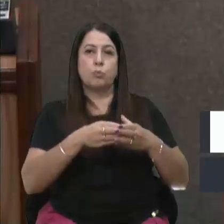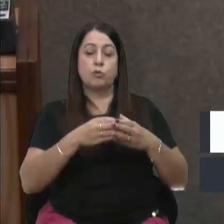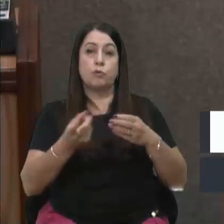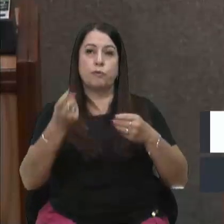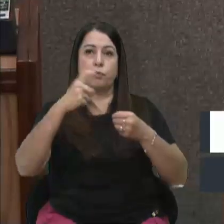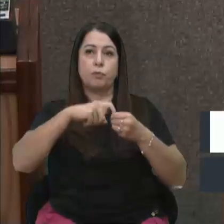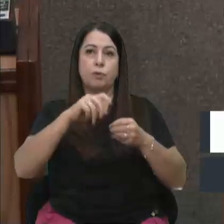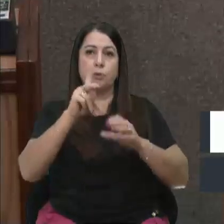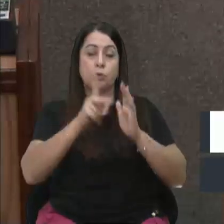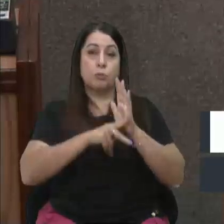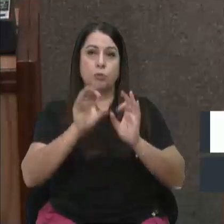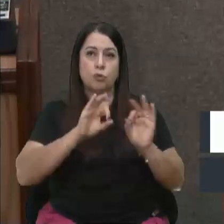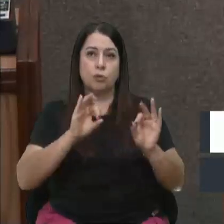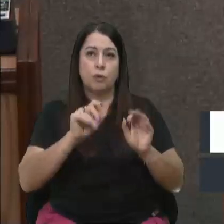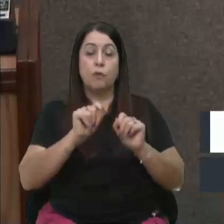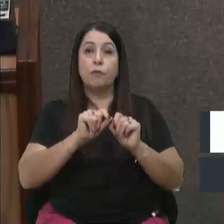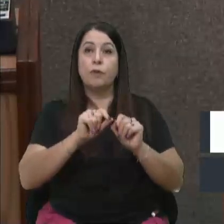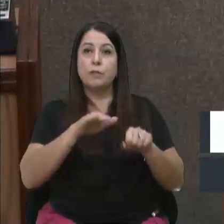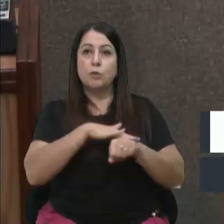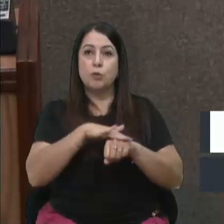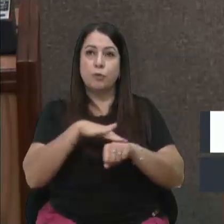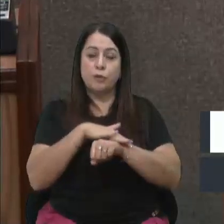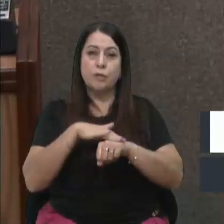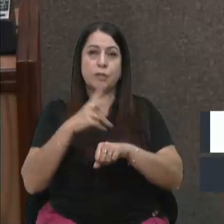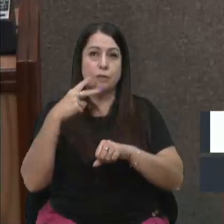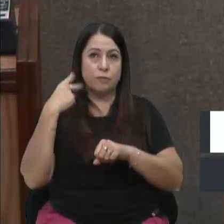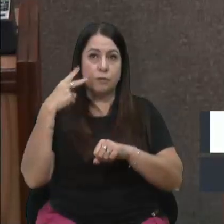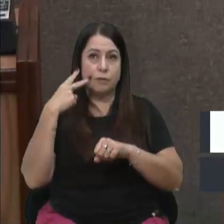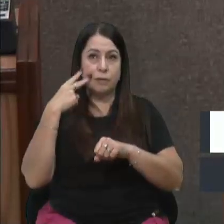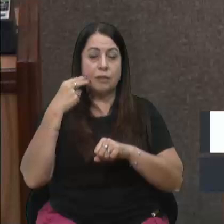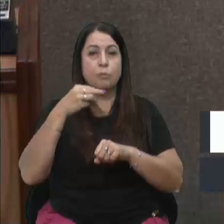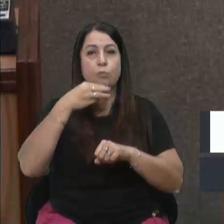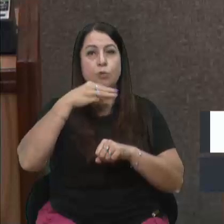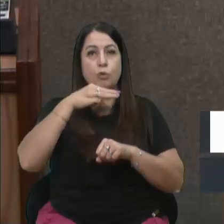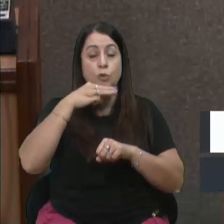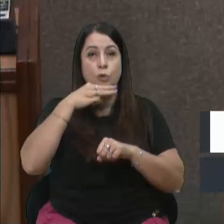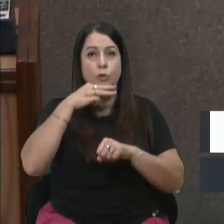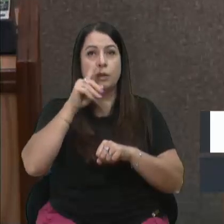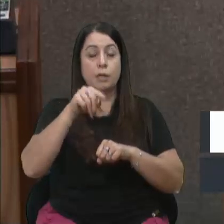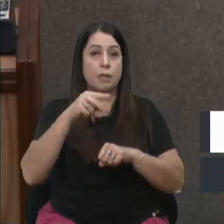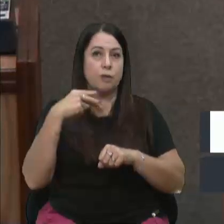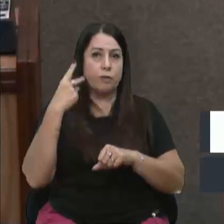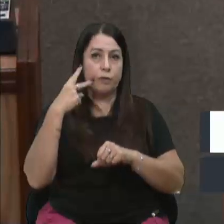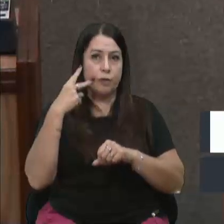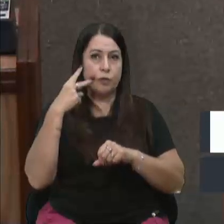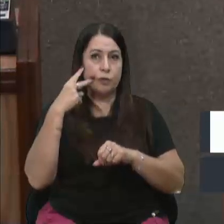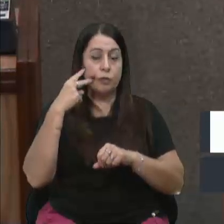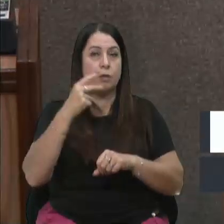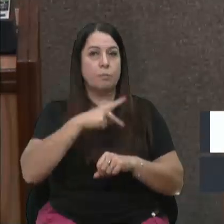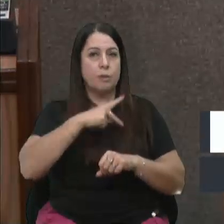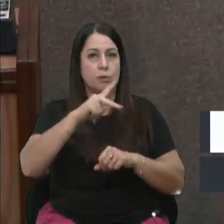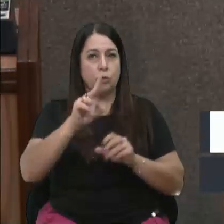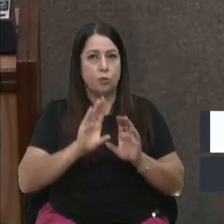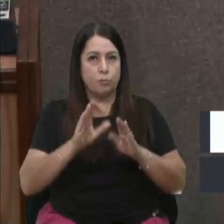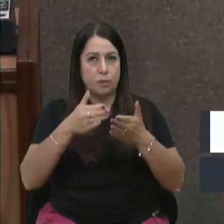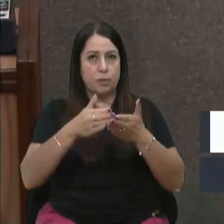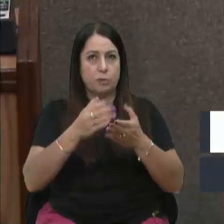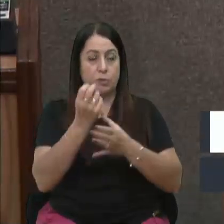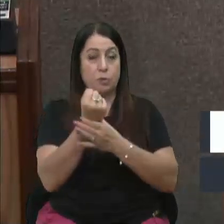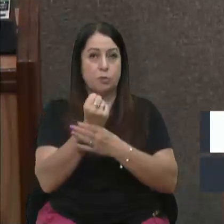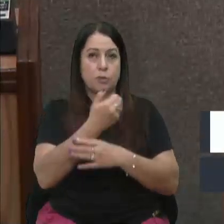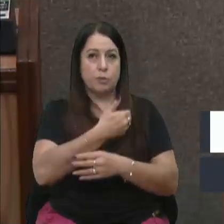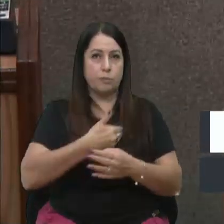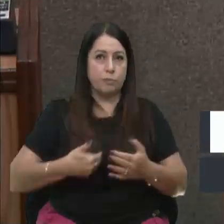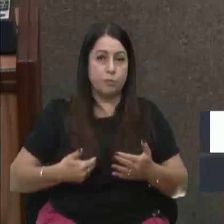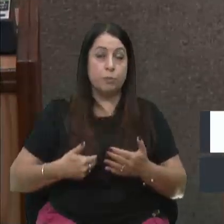esse projeto, eu fiz uma conversa então com o vereador Bortola, que é o vereador aqui que preside a Comissão de Segurança